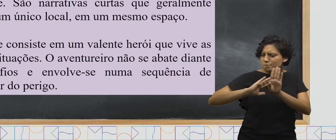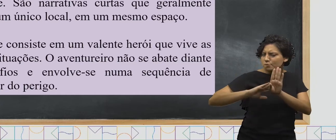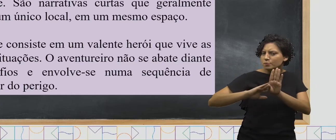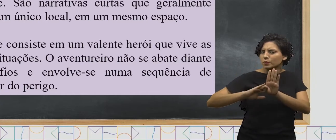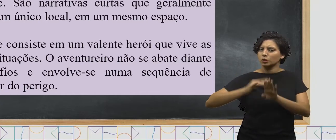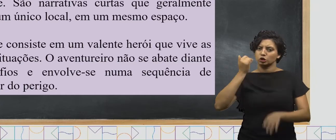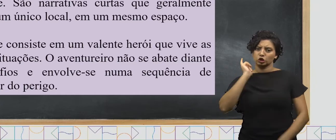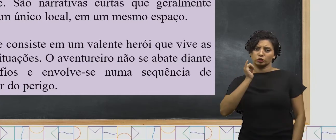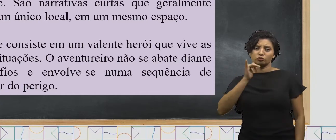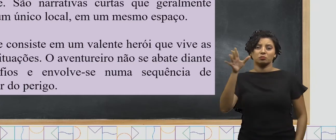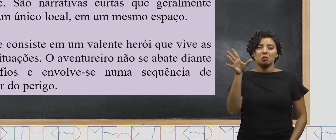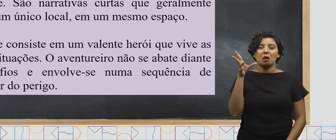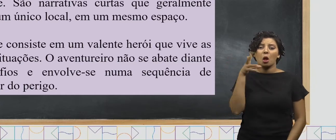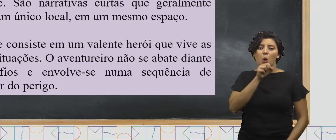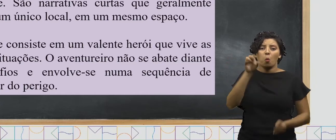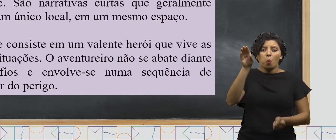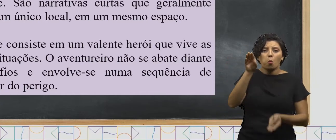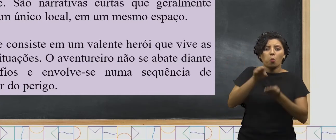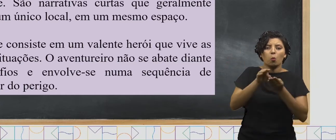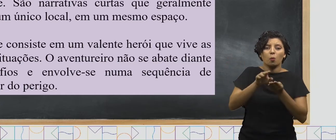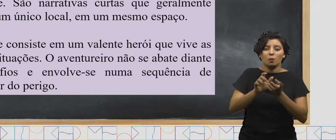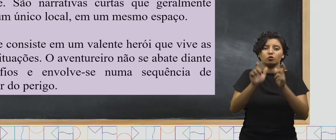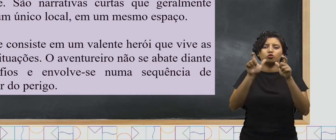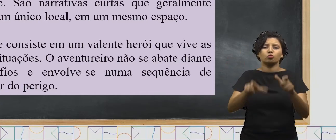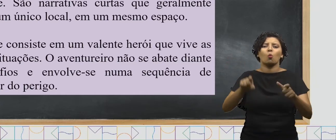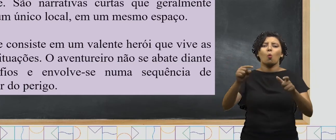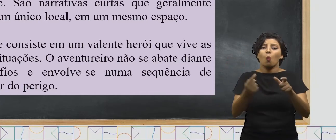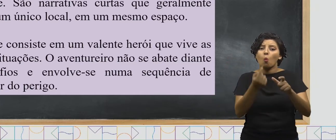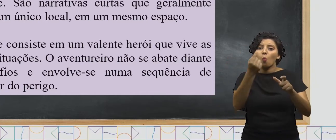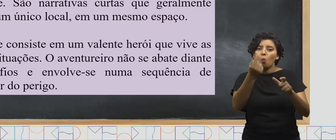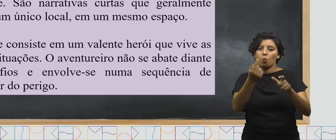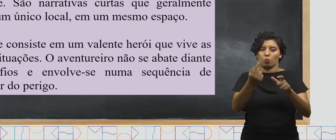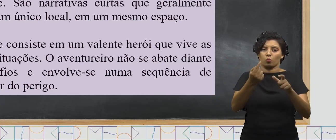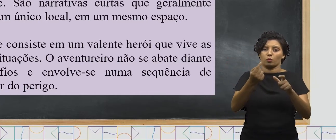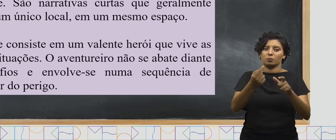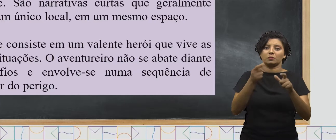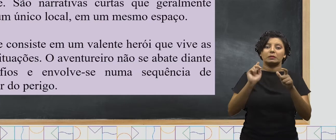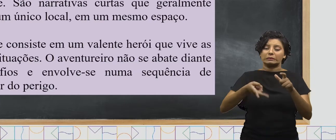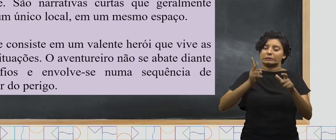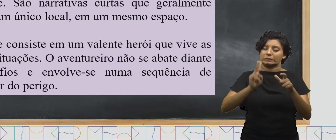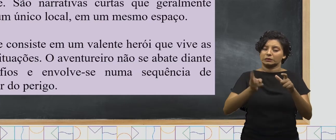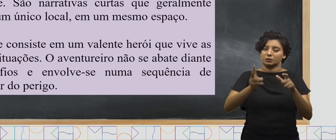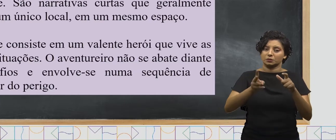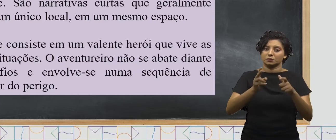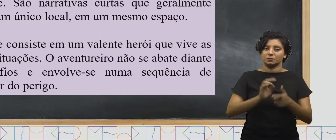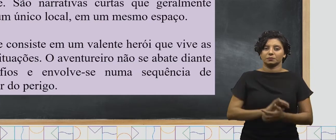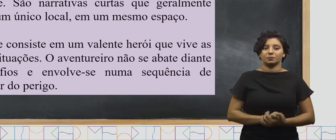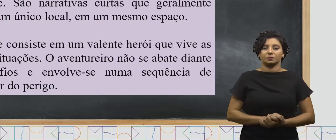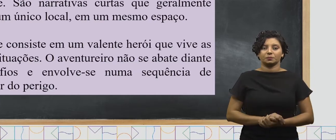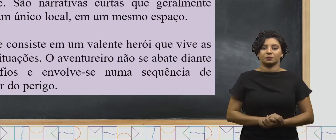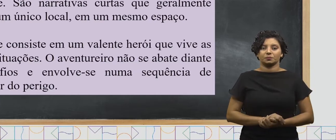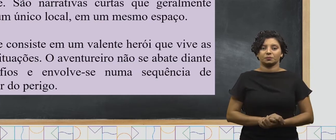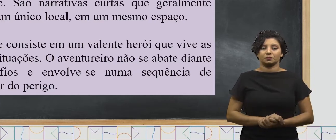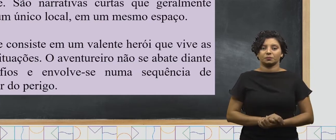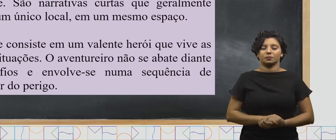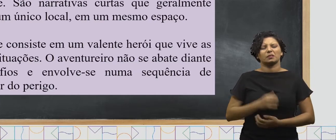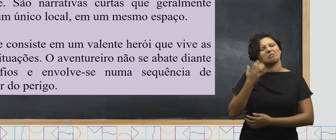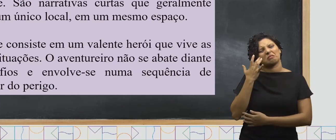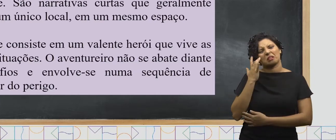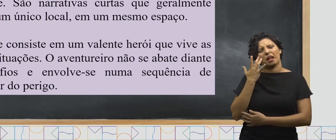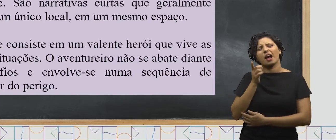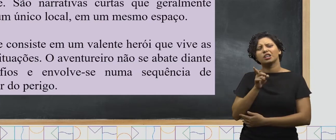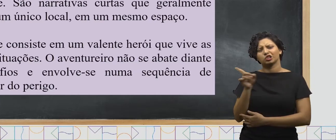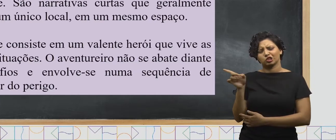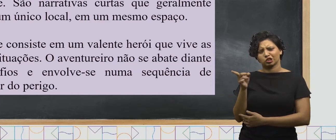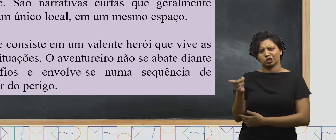São narrativas curtas que geralmente acontecem dentro de um único local, em um mesmo espaço.